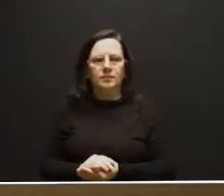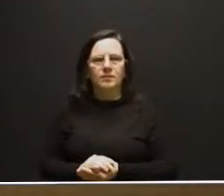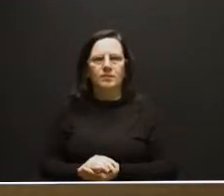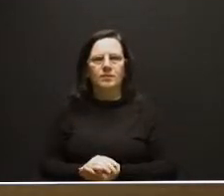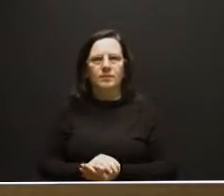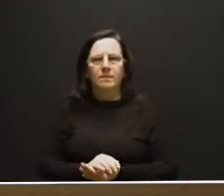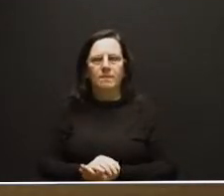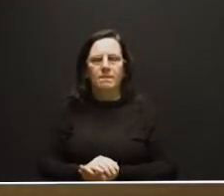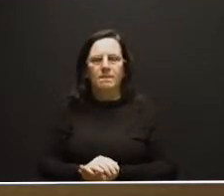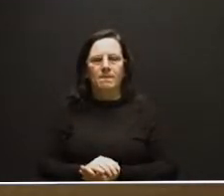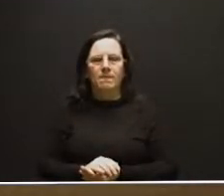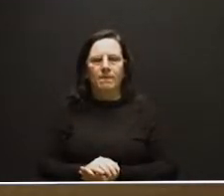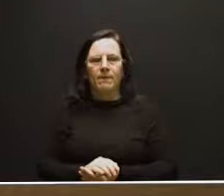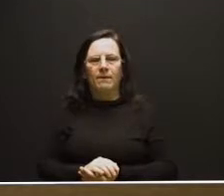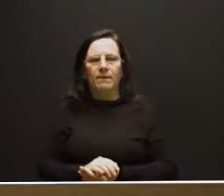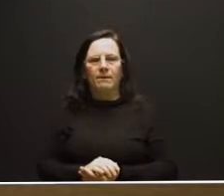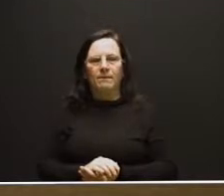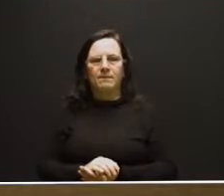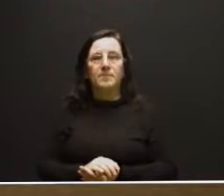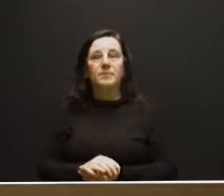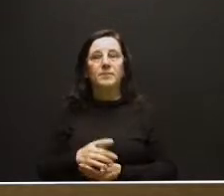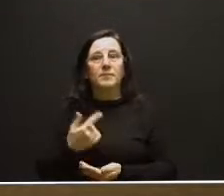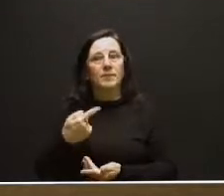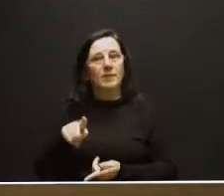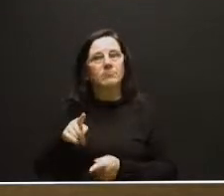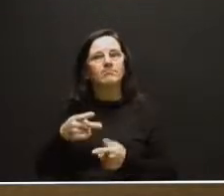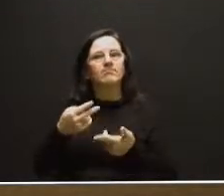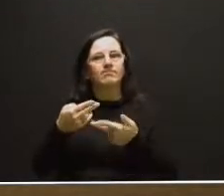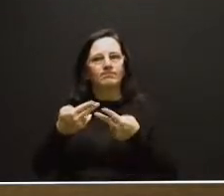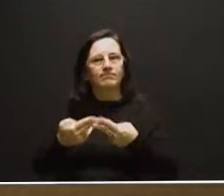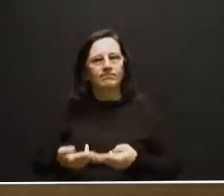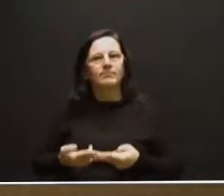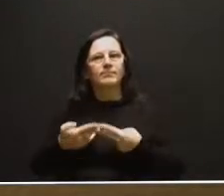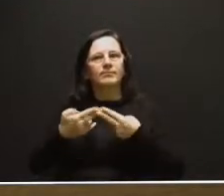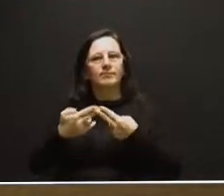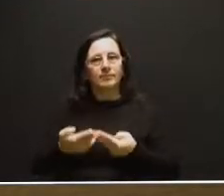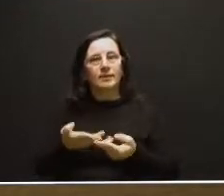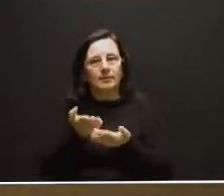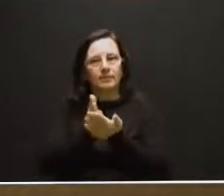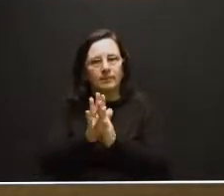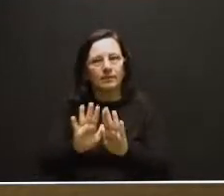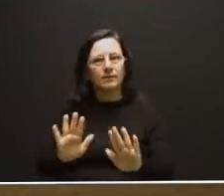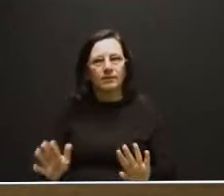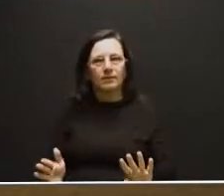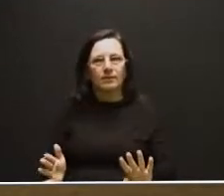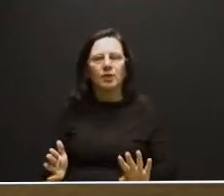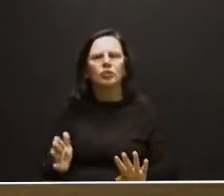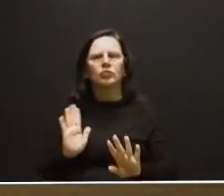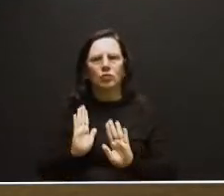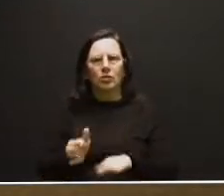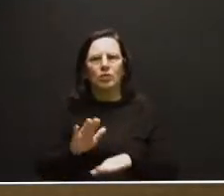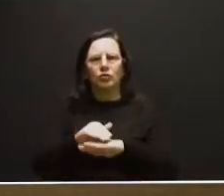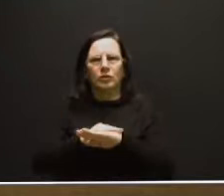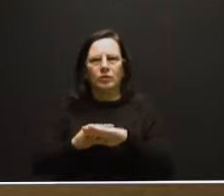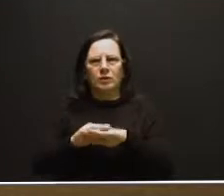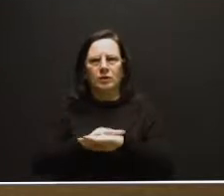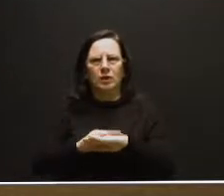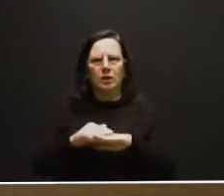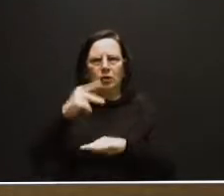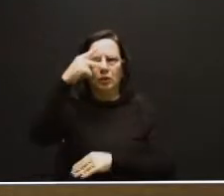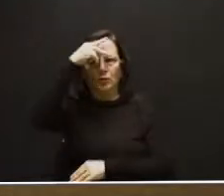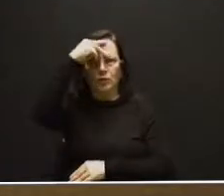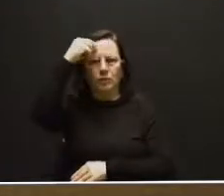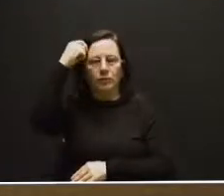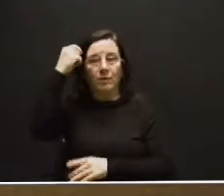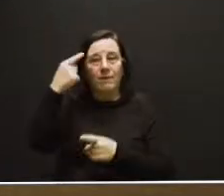feito isso só que como falou a paciência tem limite a gente tem falado muito com o prefeito nós temos falado manter